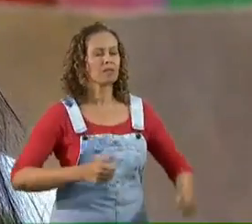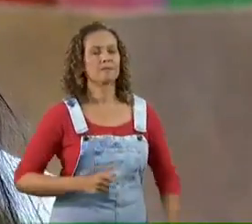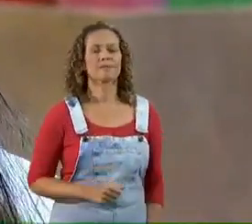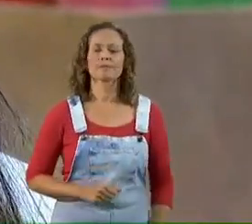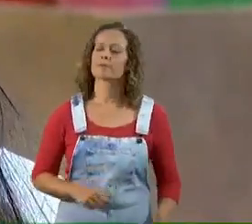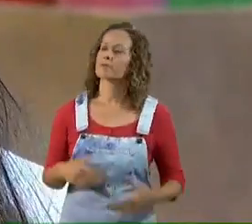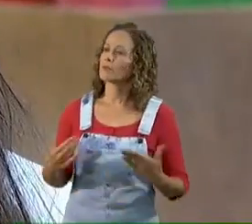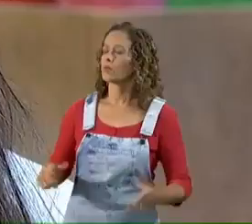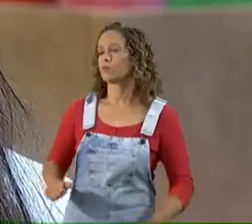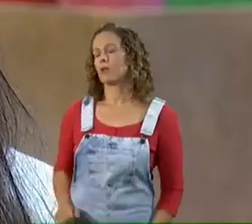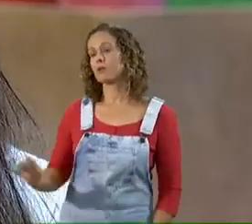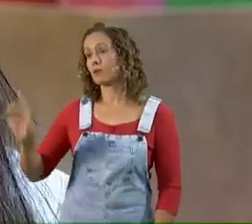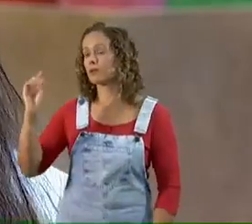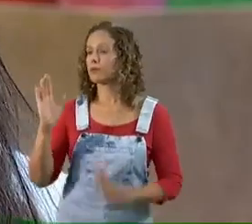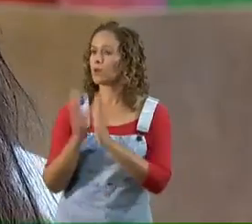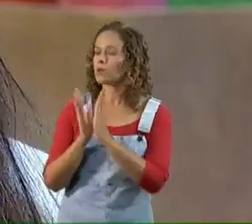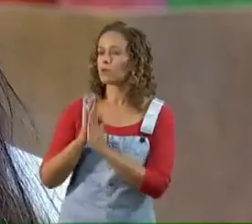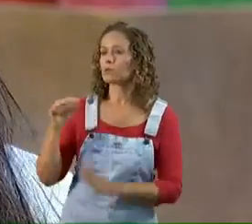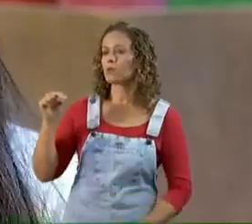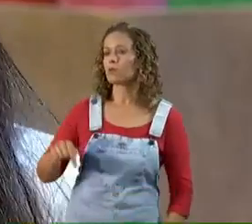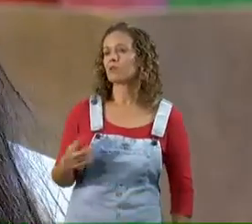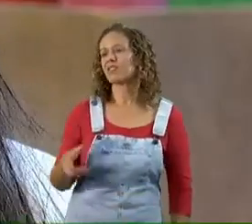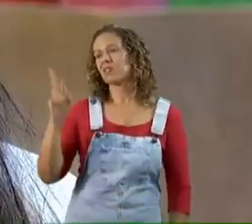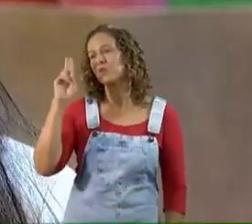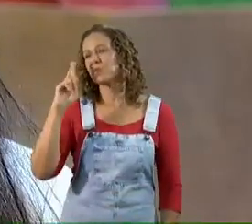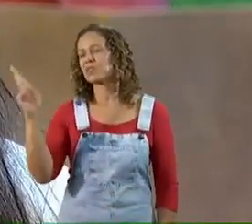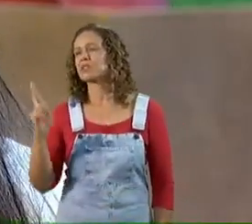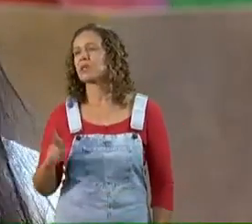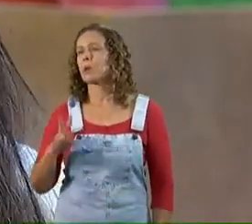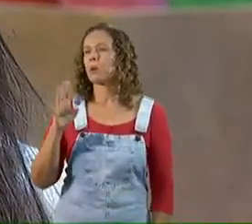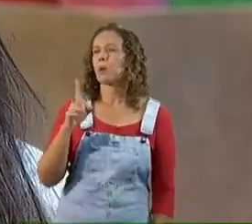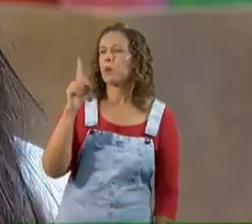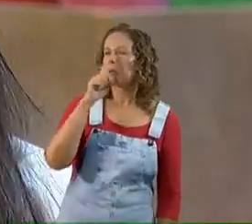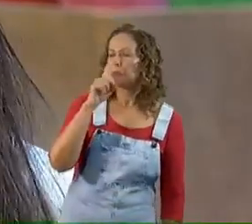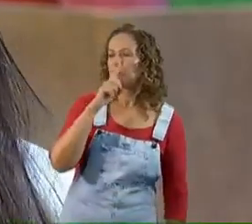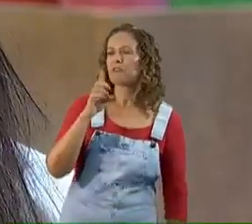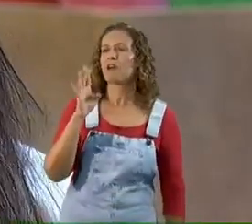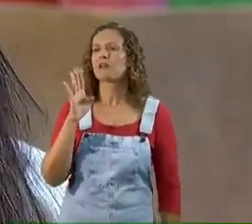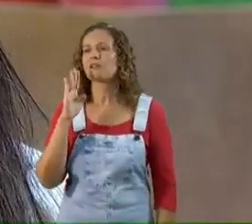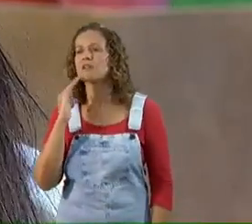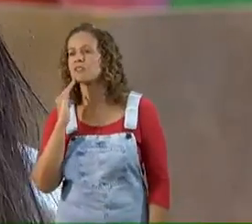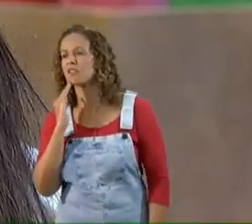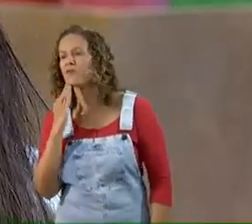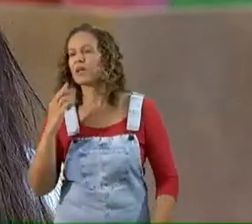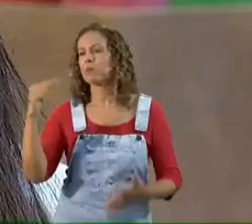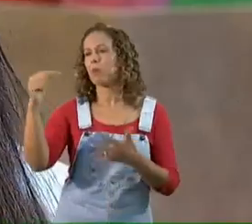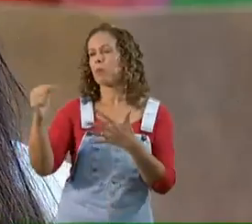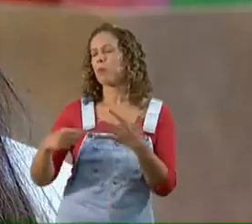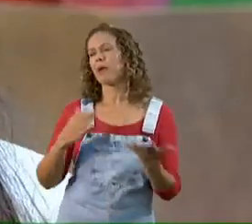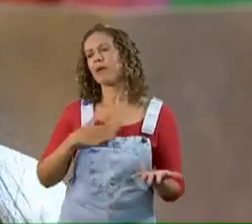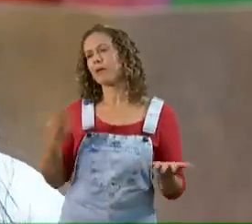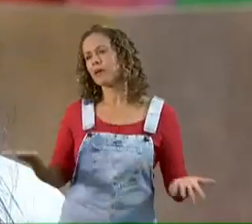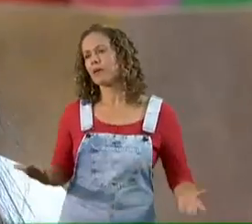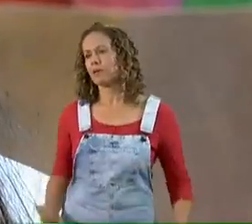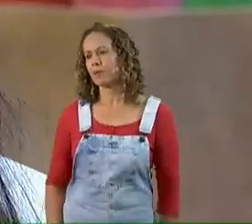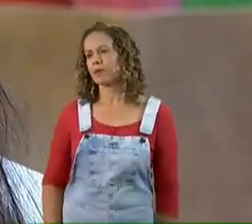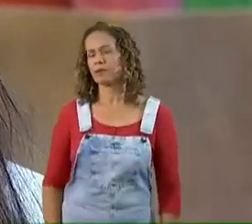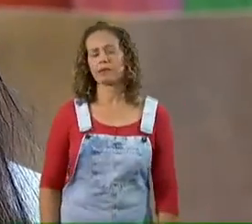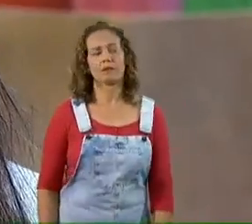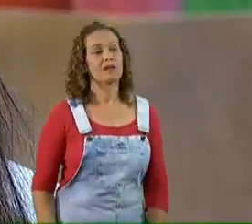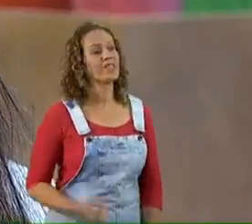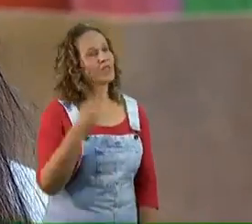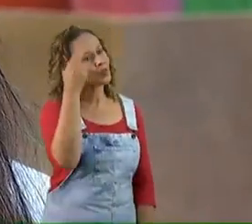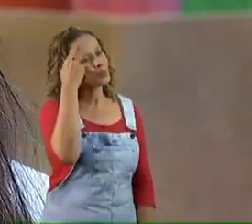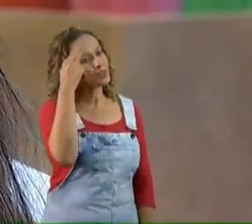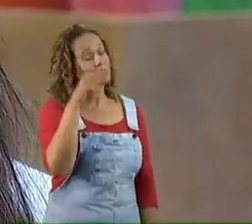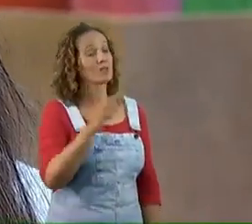meu quarto, orando numa boa, e o senhor vem colocando um tanto de defeito em mim? Hoje é o quê? O dia internacional de pegar no meu pé? Eu pensei que você